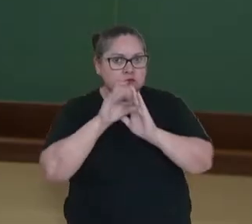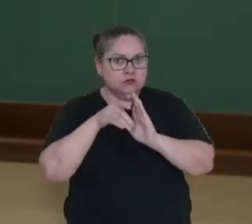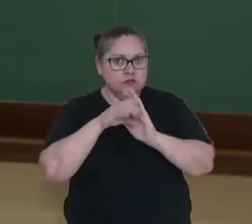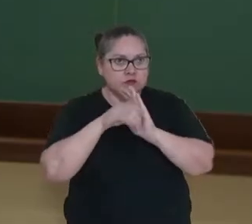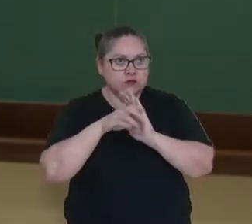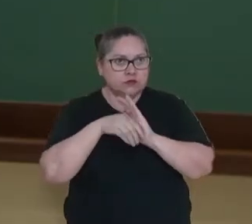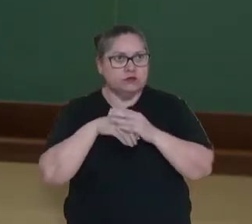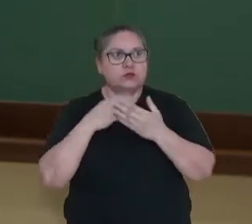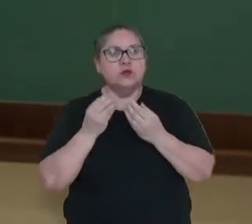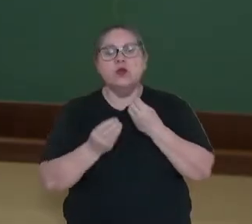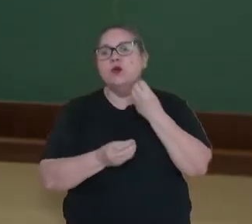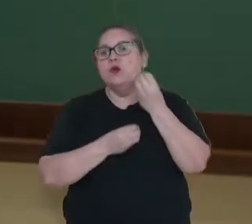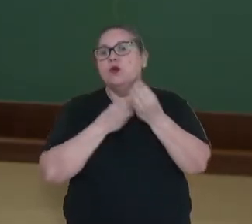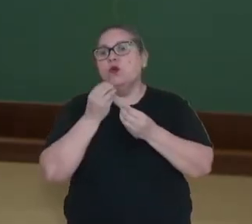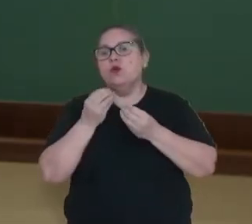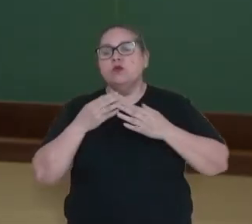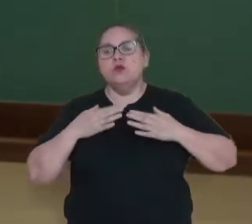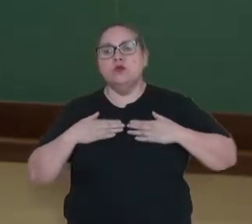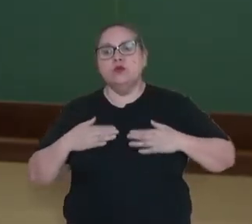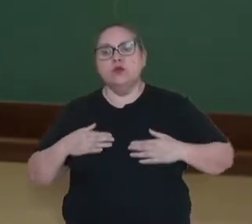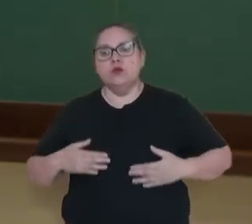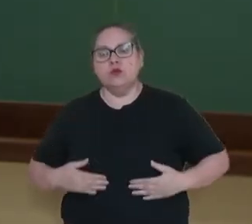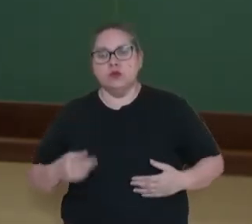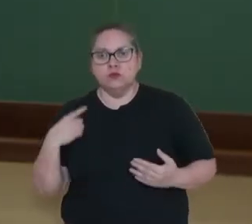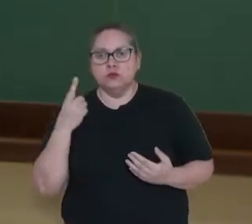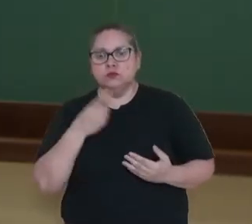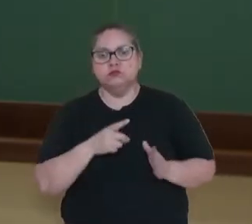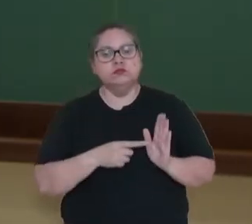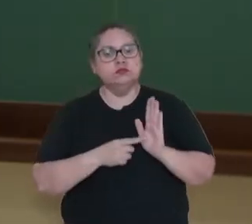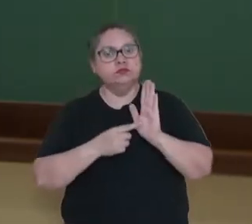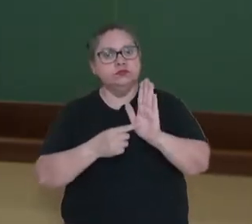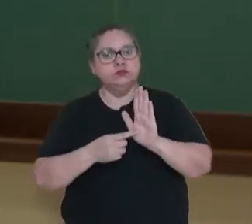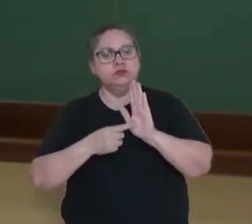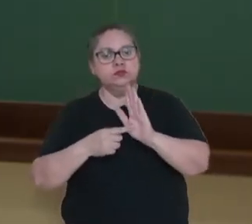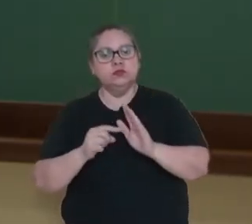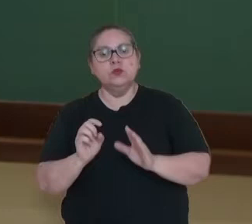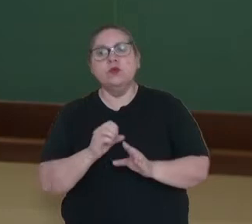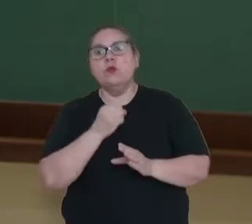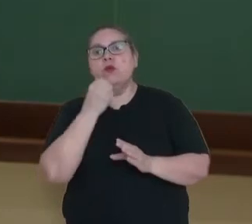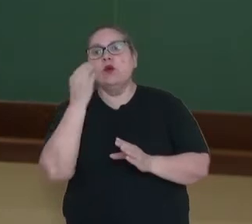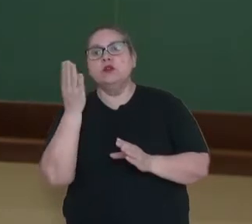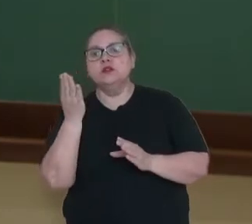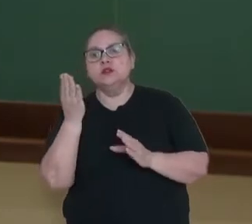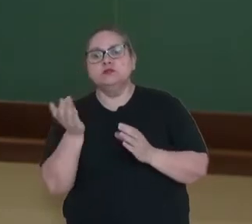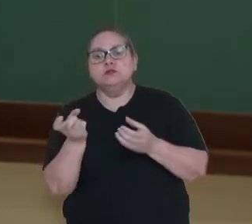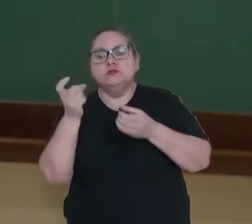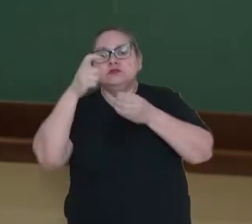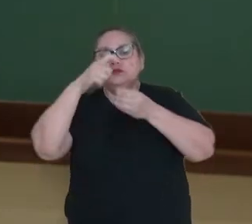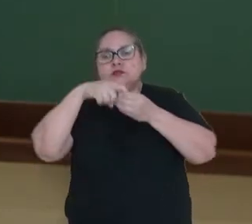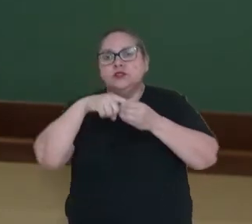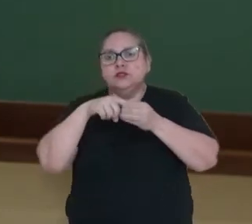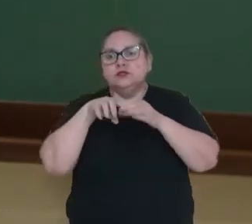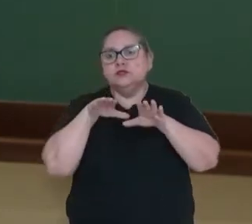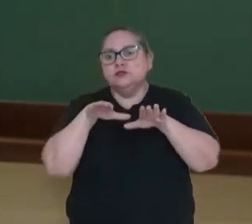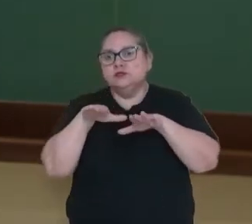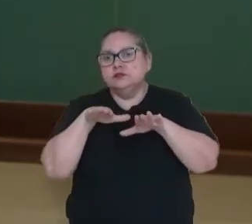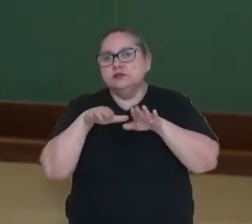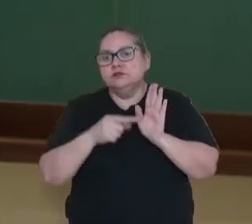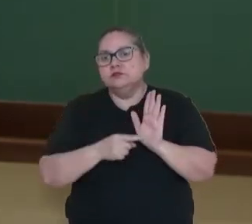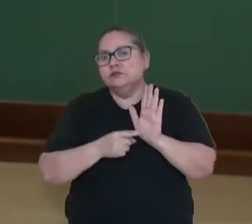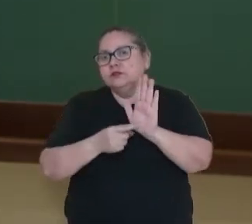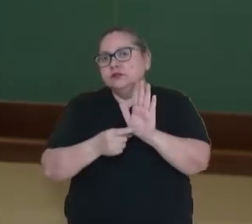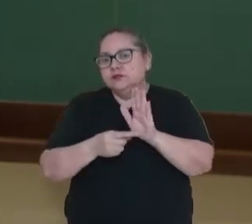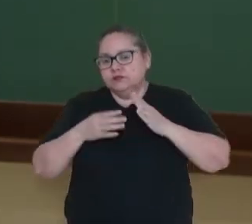conceito? Como que o nosso corpo se expressa? Quais são os elementos envolvidos nessa